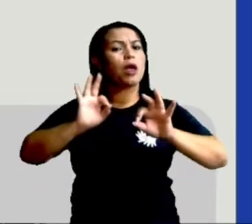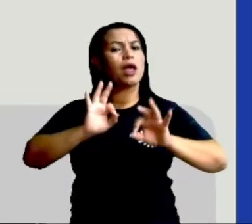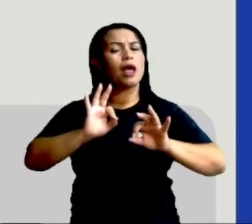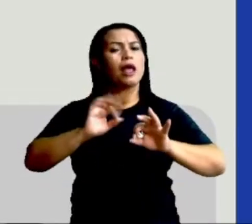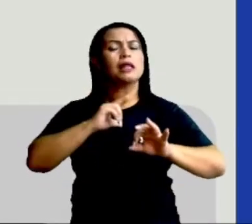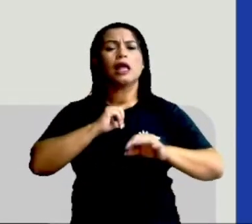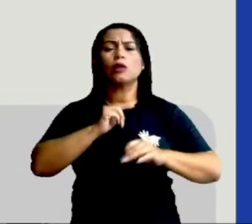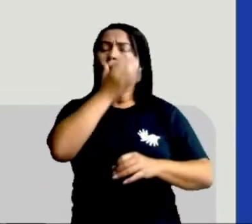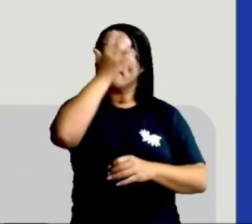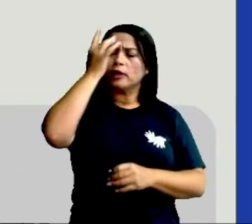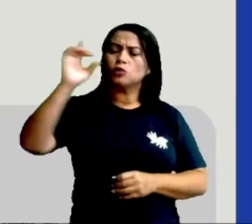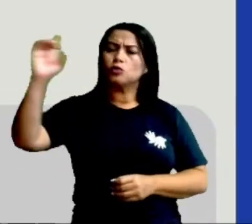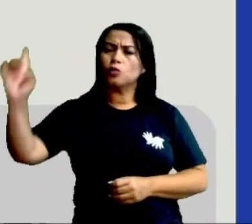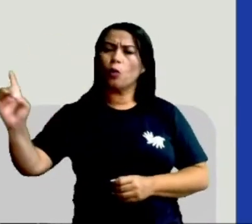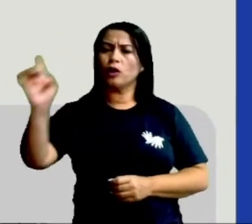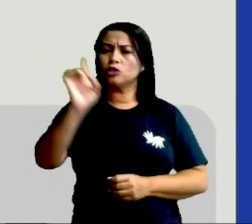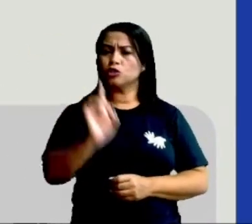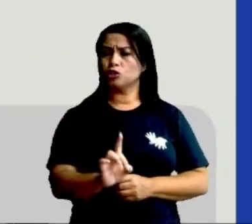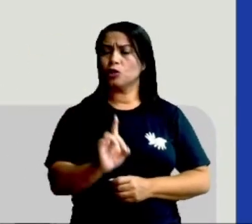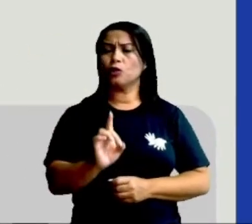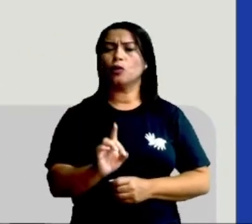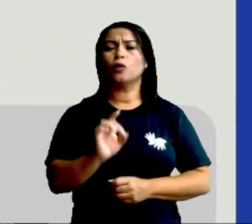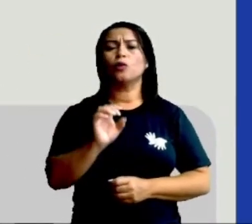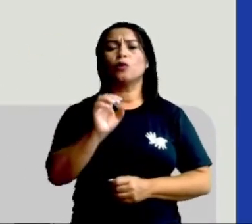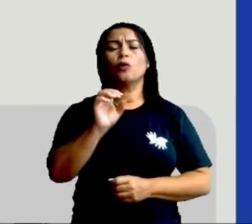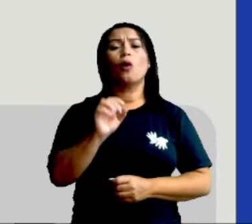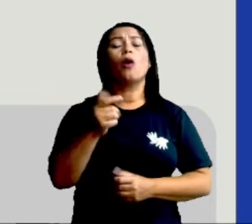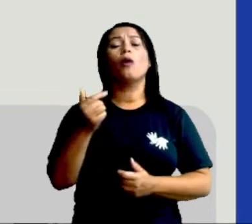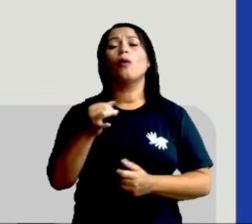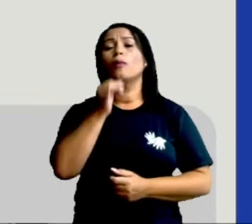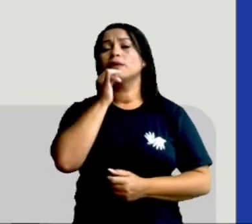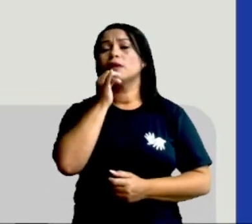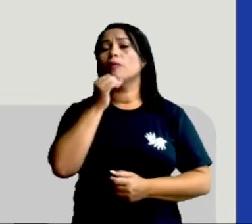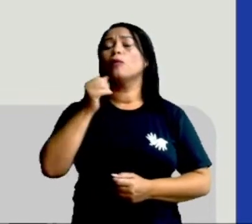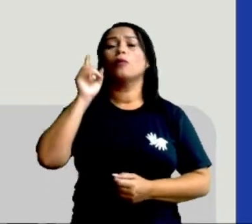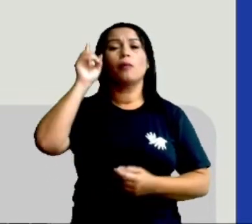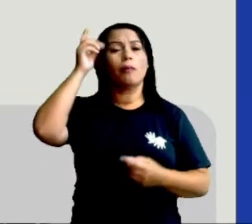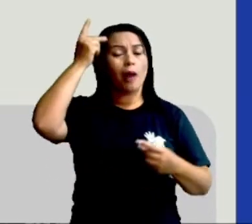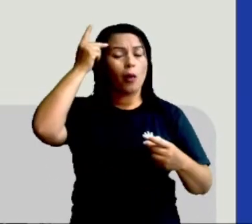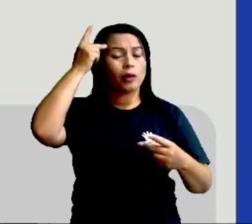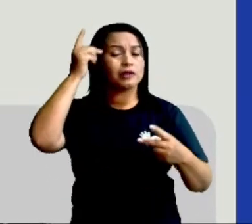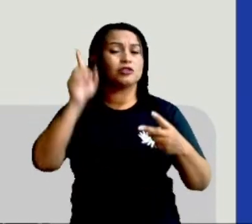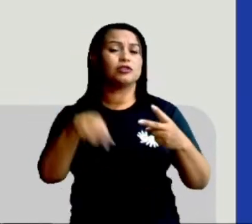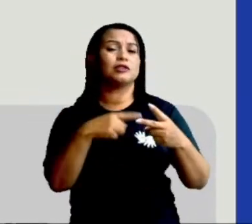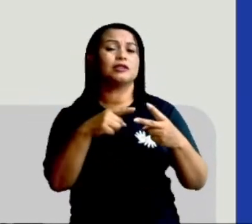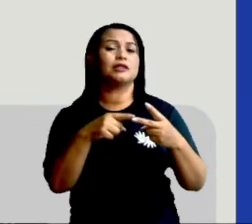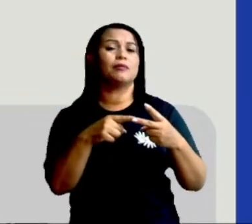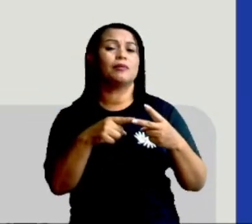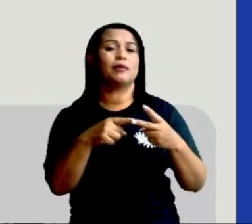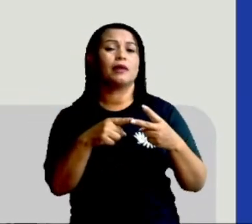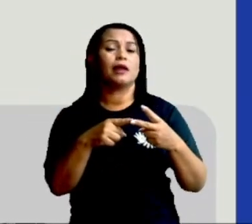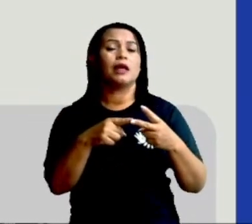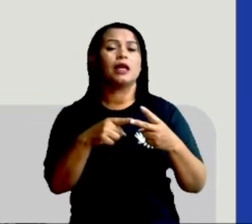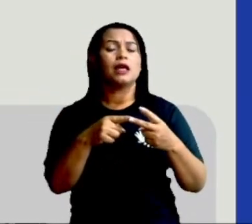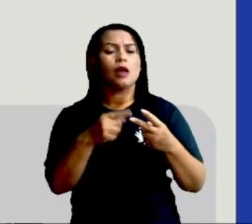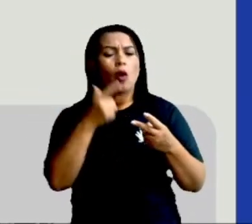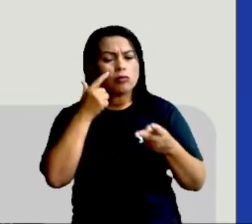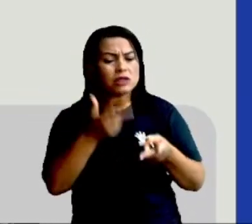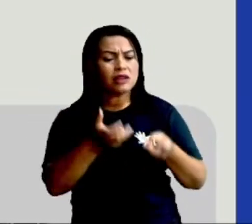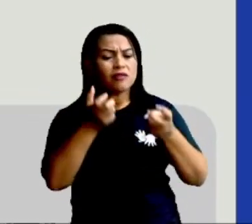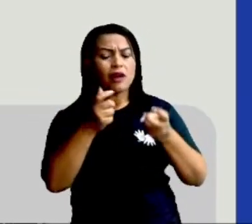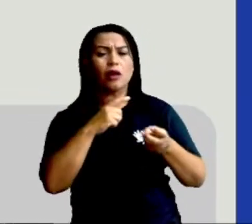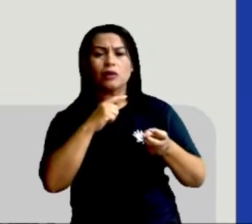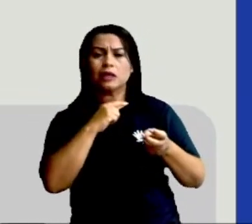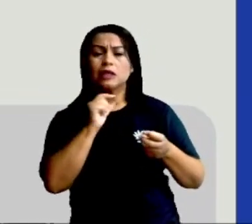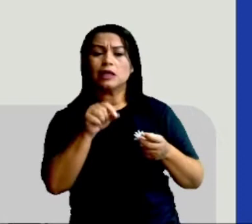Oeste Paulista, nas cidades de Campinas e Ribeirão Preto, onde encontrou a terra roxa, que é um solo rico para